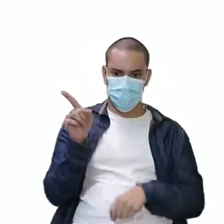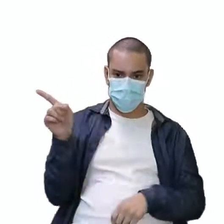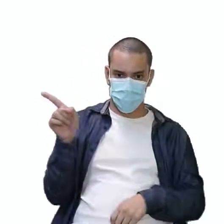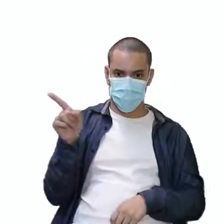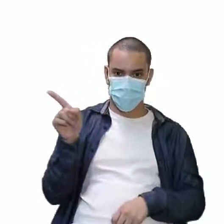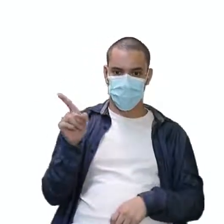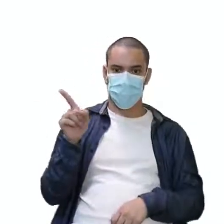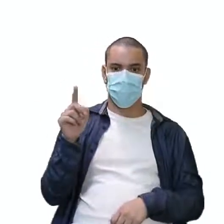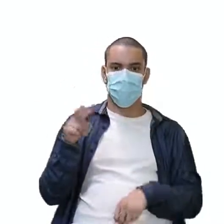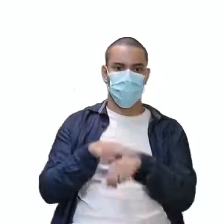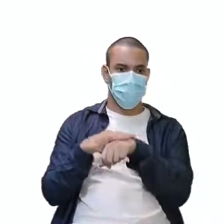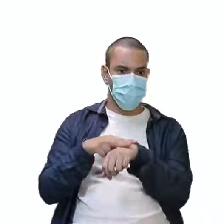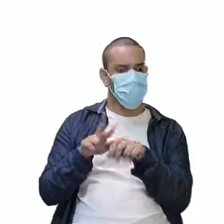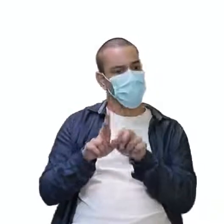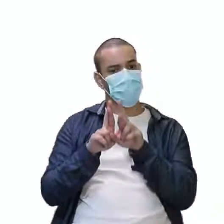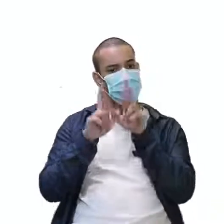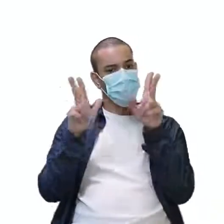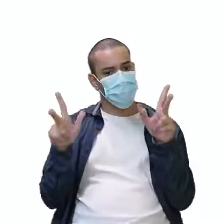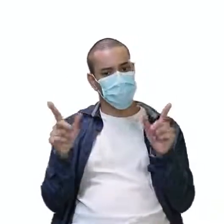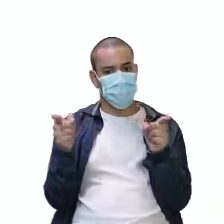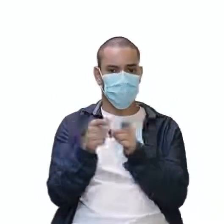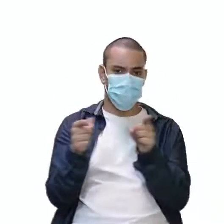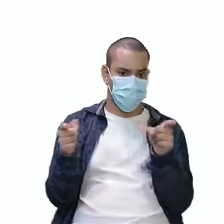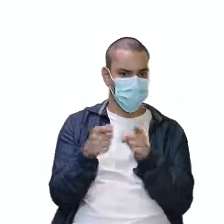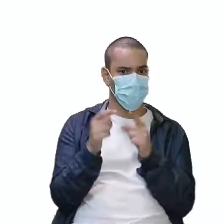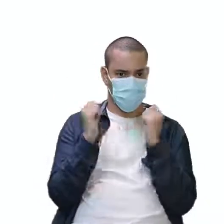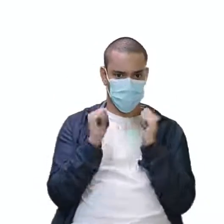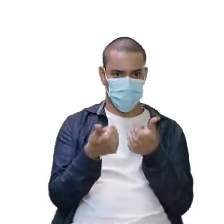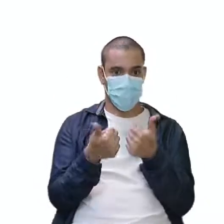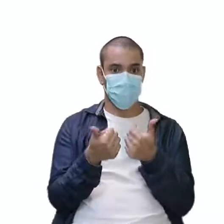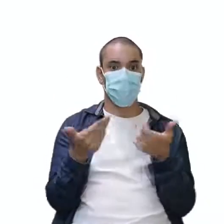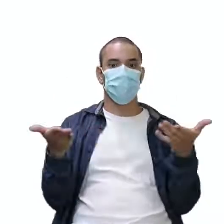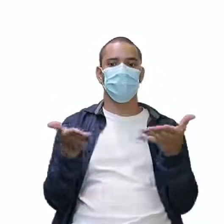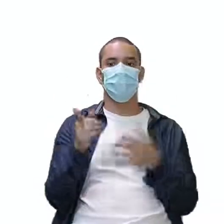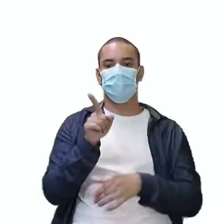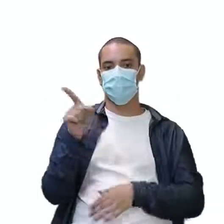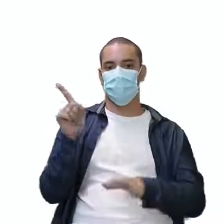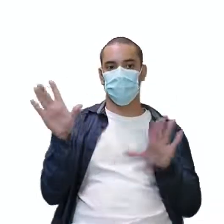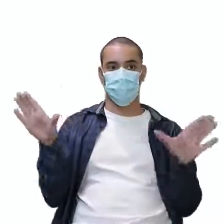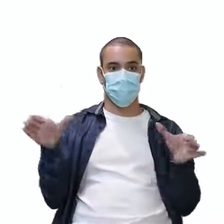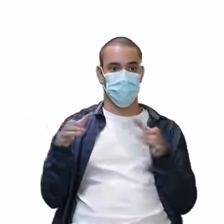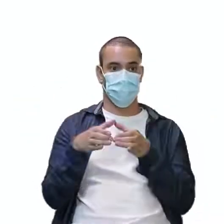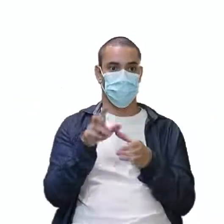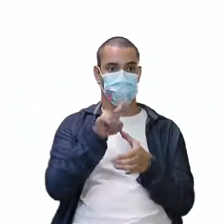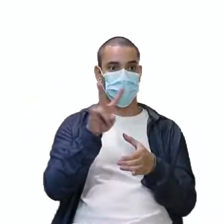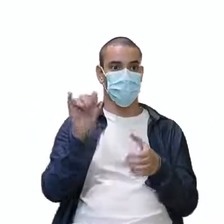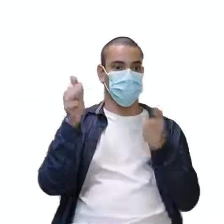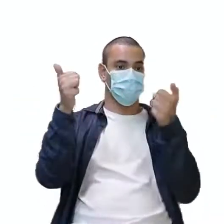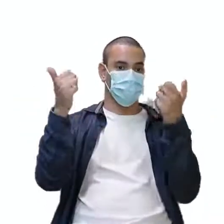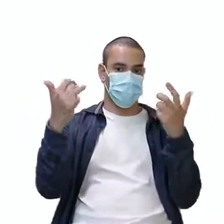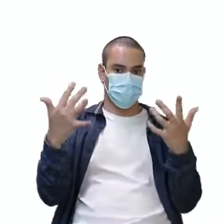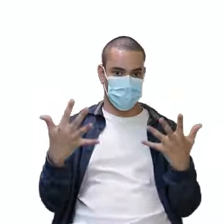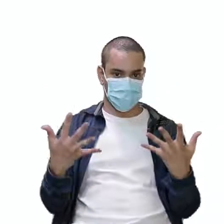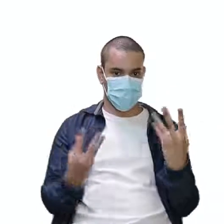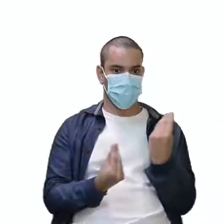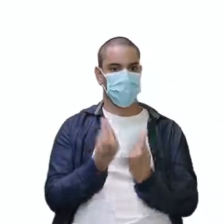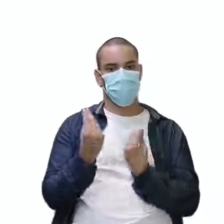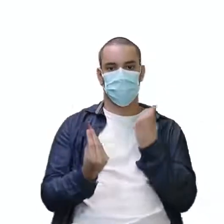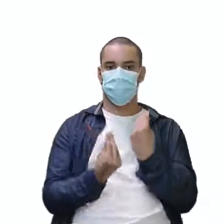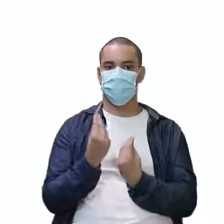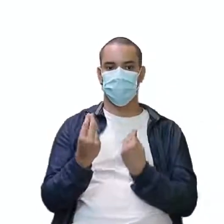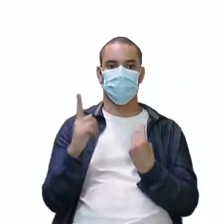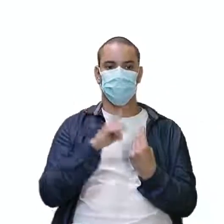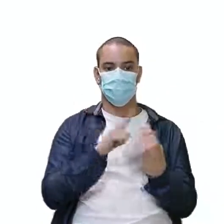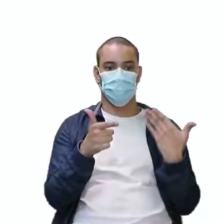né? Até de coloração, de tamanho, beleza. Então, aqui nesse grupamento, você vai ter organismos desempenhando